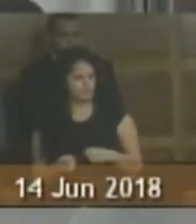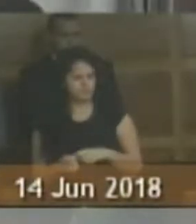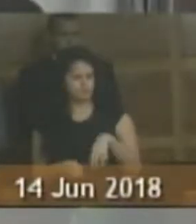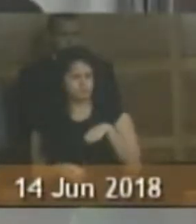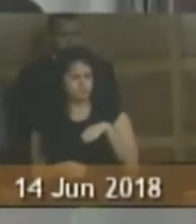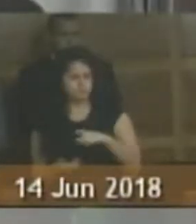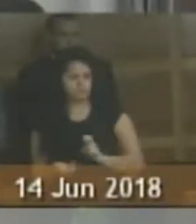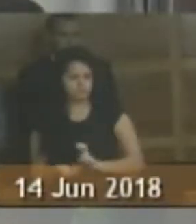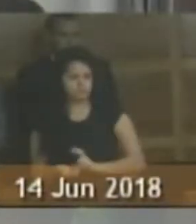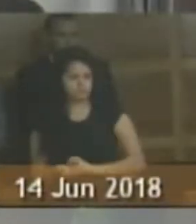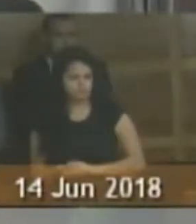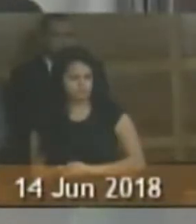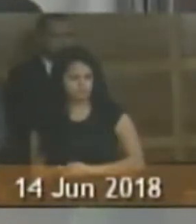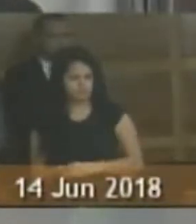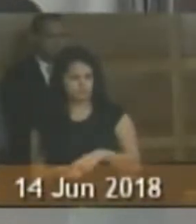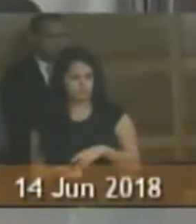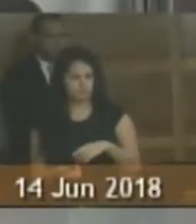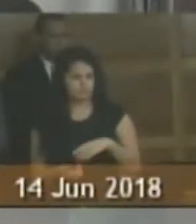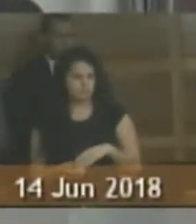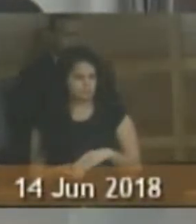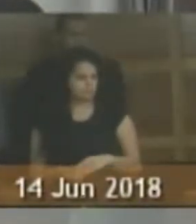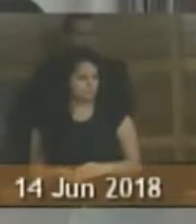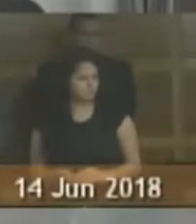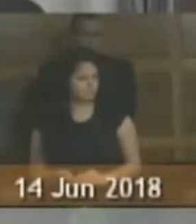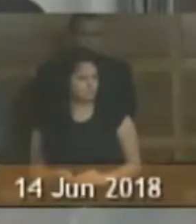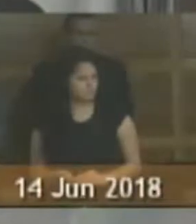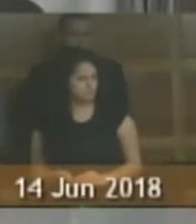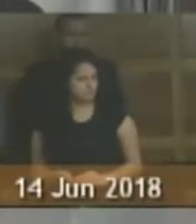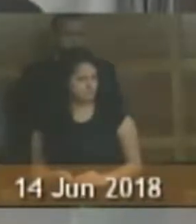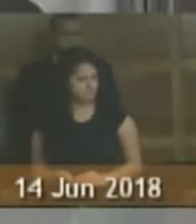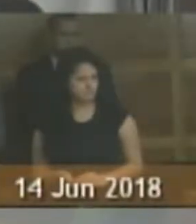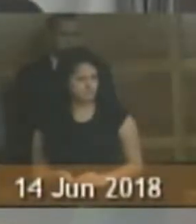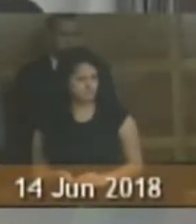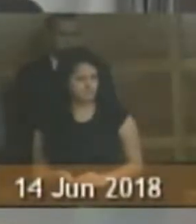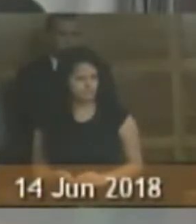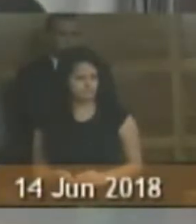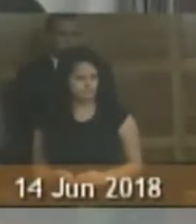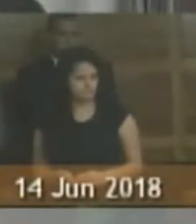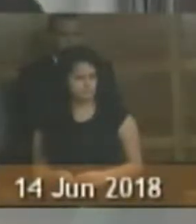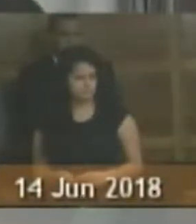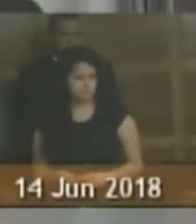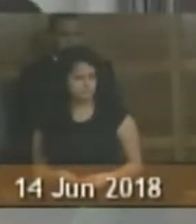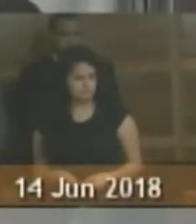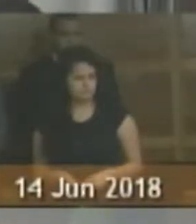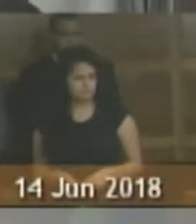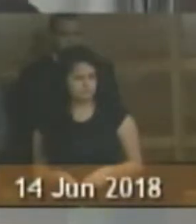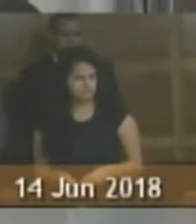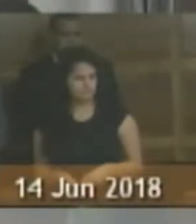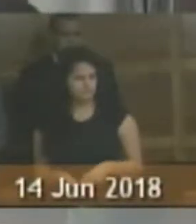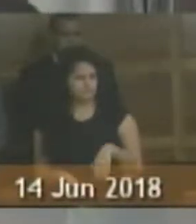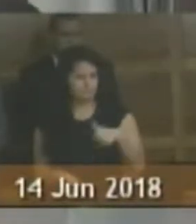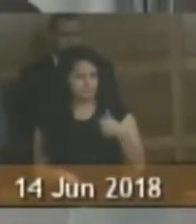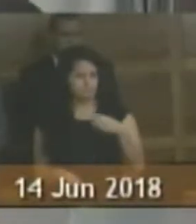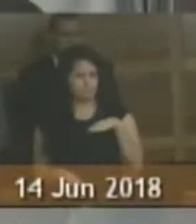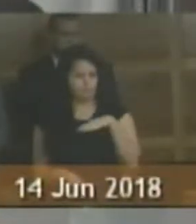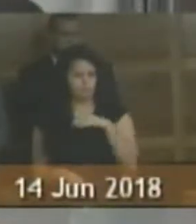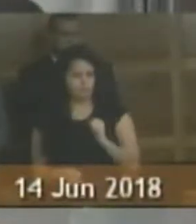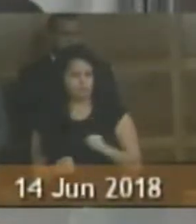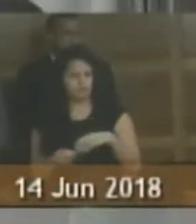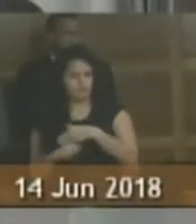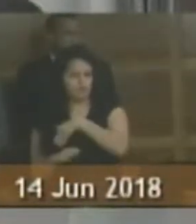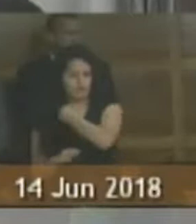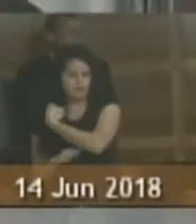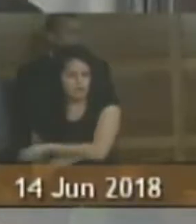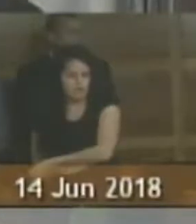move sorrateira nas trevas, nem a praga que devasta ao meio-dia. 1.000 poderão cair ao seu lado, 10.000 à